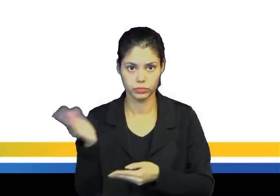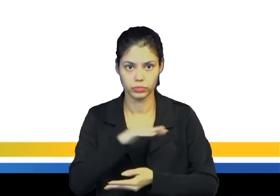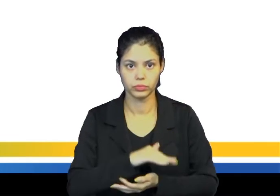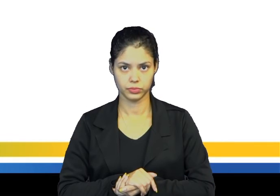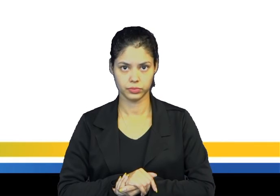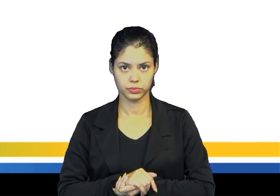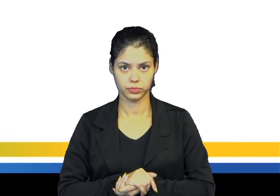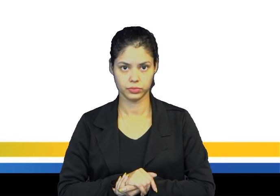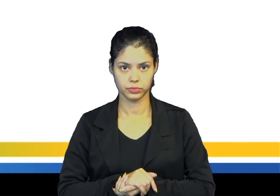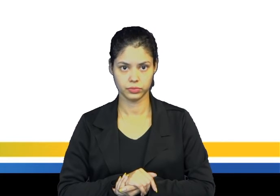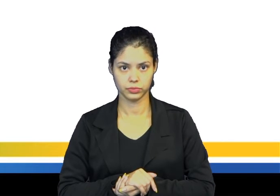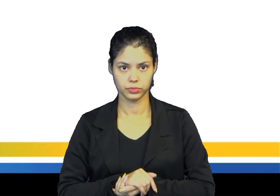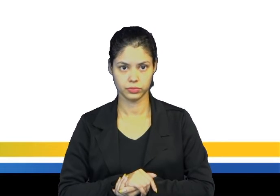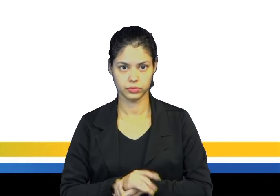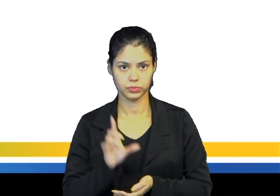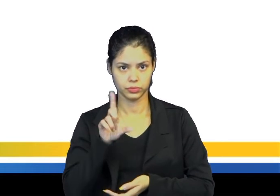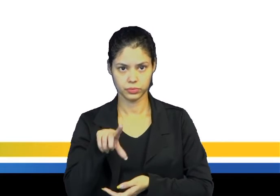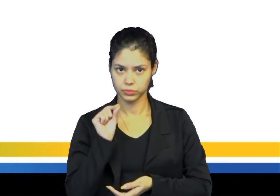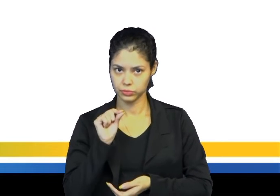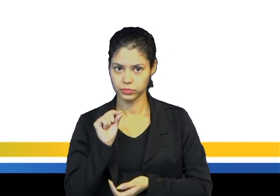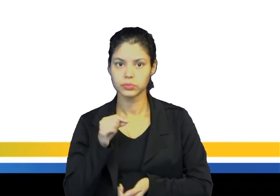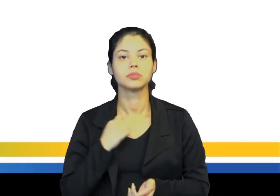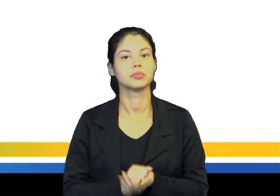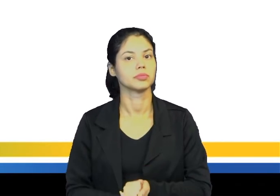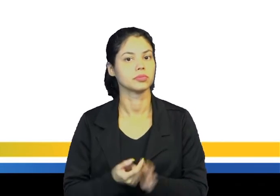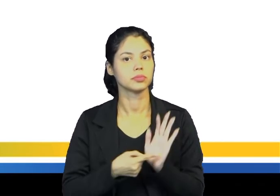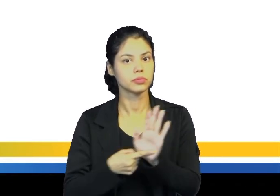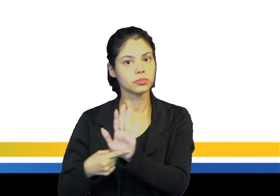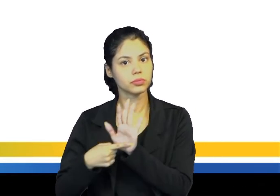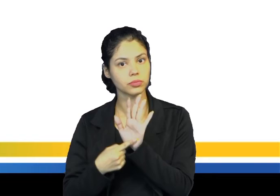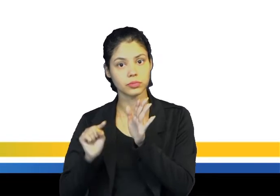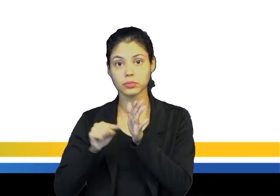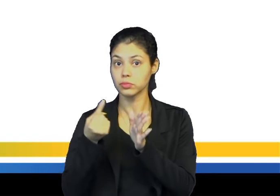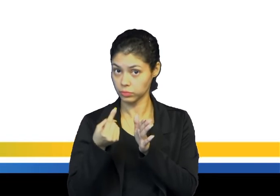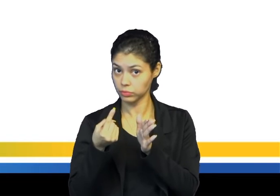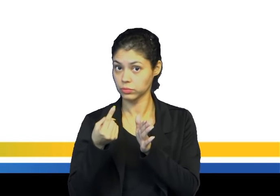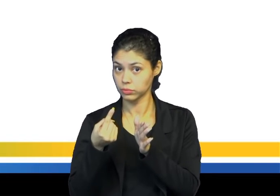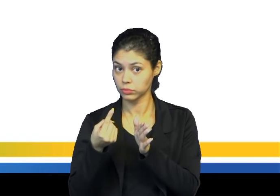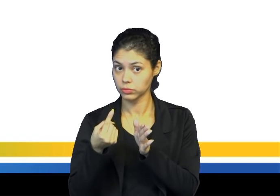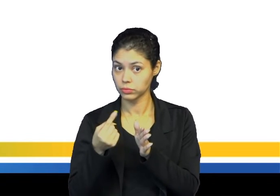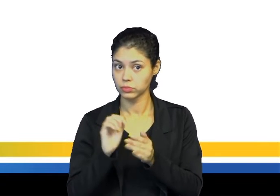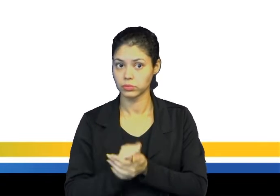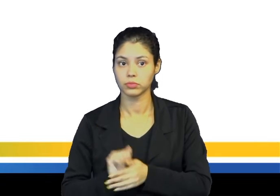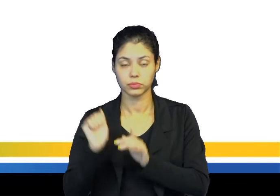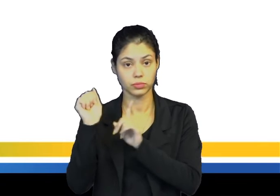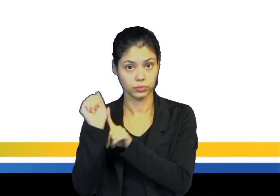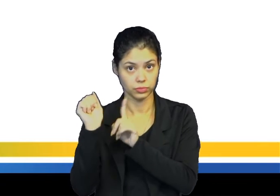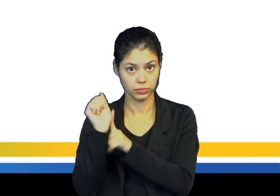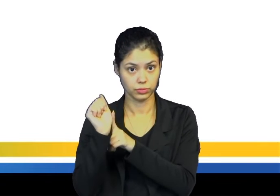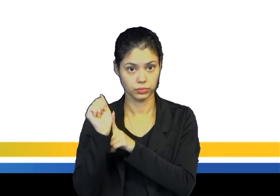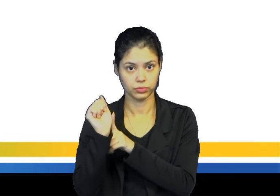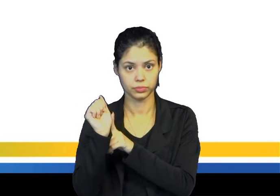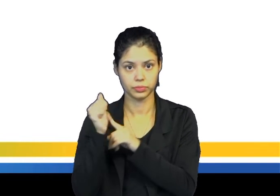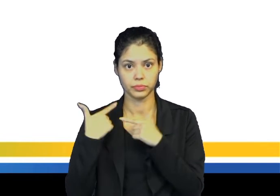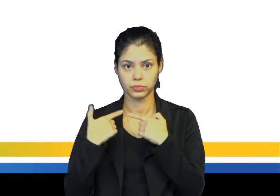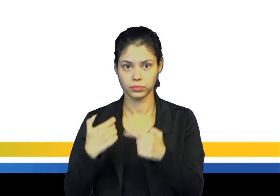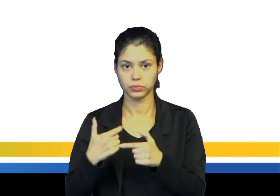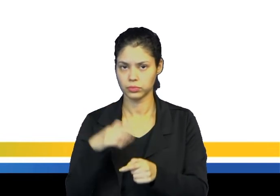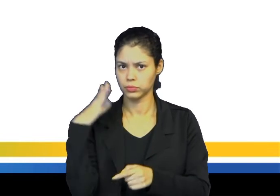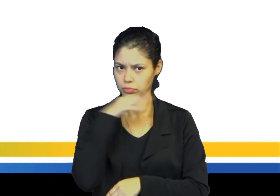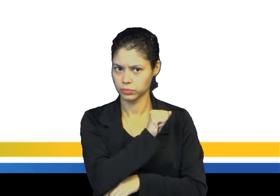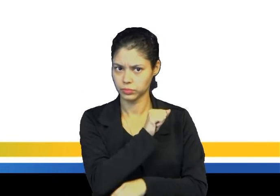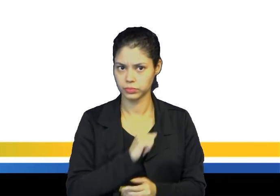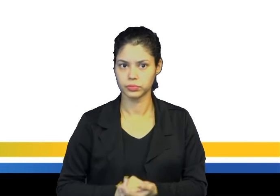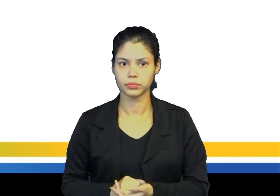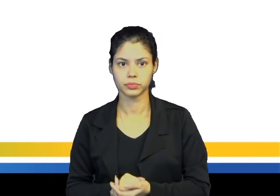lá? Selecione a alternativa que apresenta uma fase da Primeira Guerra Mundial. Letra A, Guerra